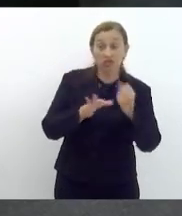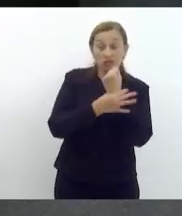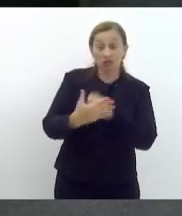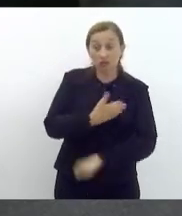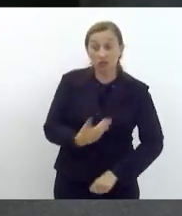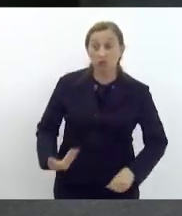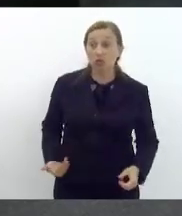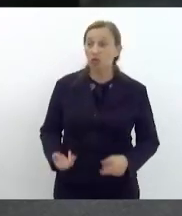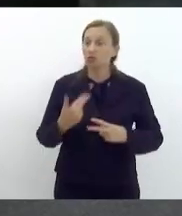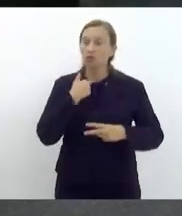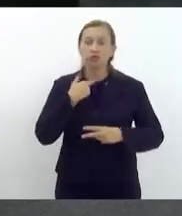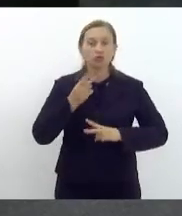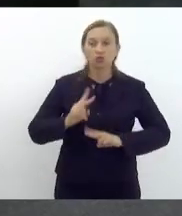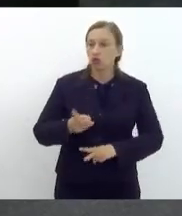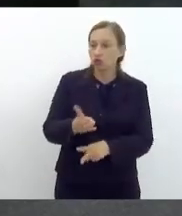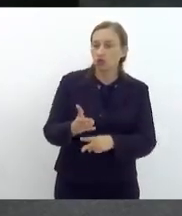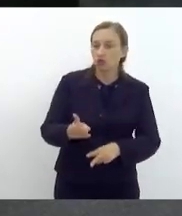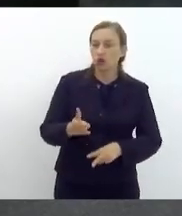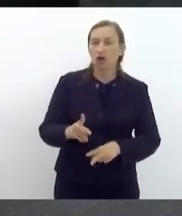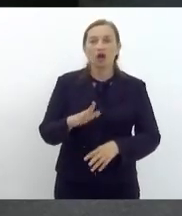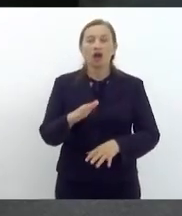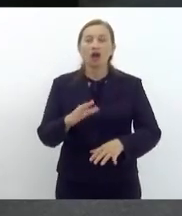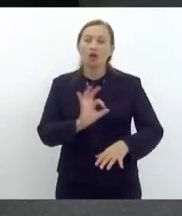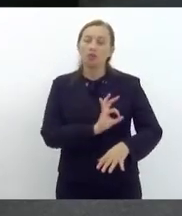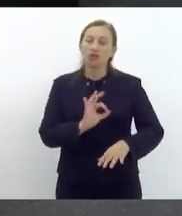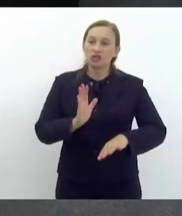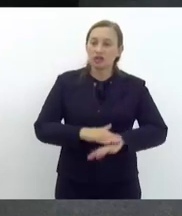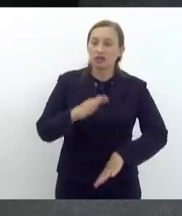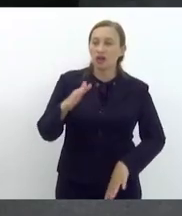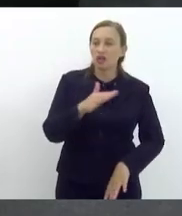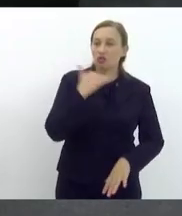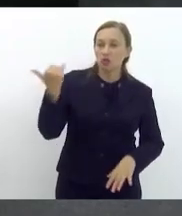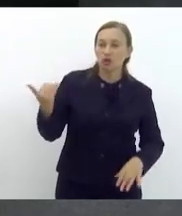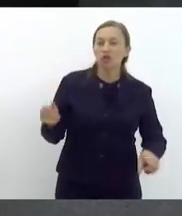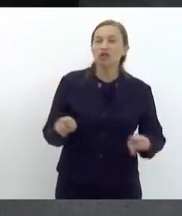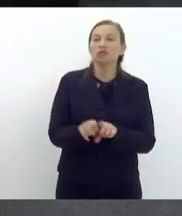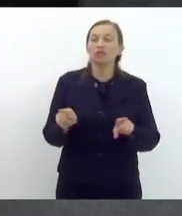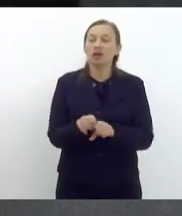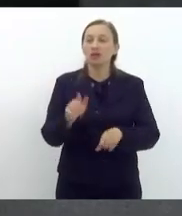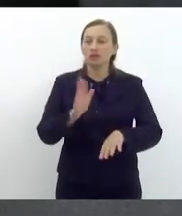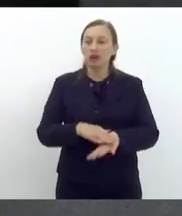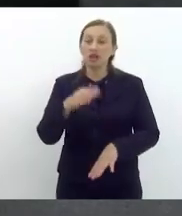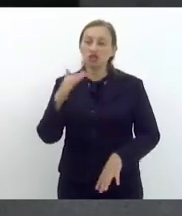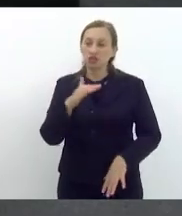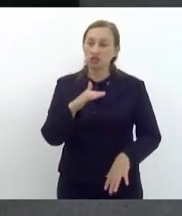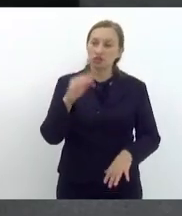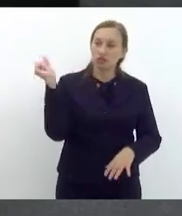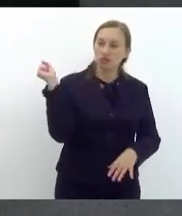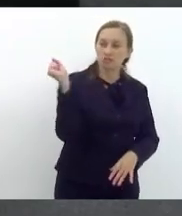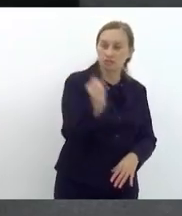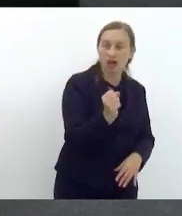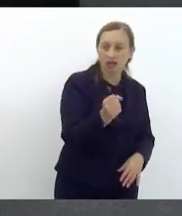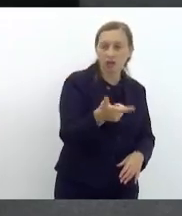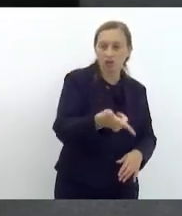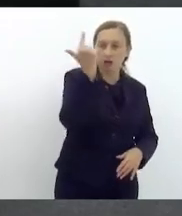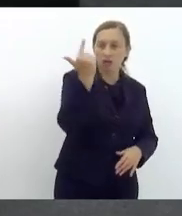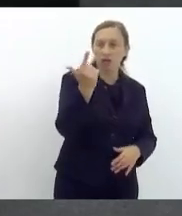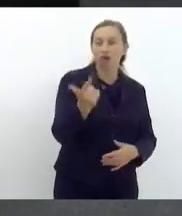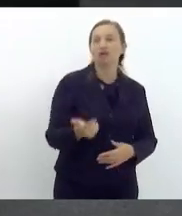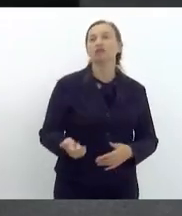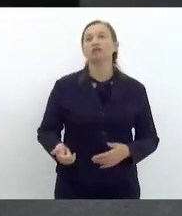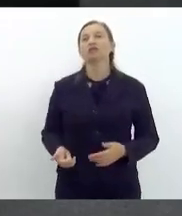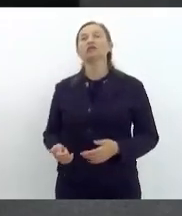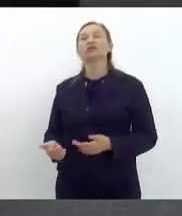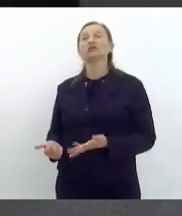dá para a gente continuar tendo a polícia que mais morre e a que mais mata. Porque eu tenho certeza que não é a polícia que quer mais morrer e não é a polícia que quer mais